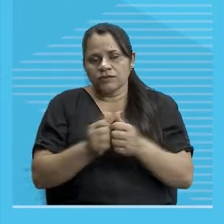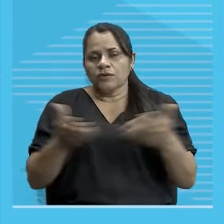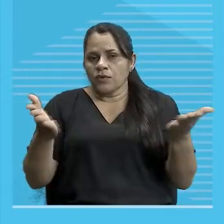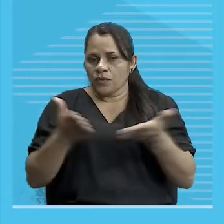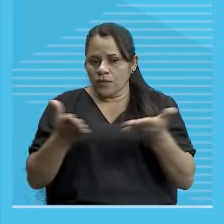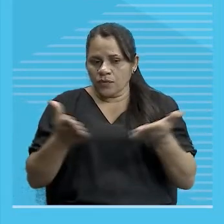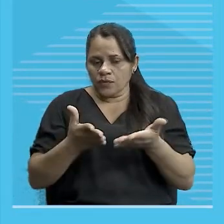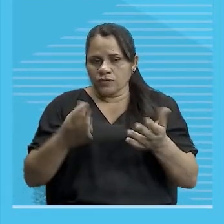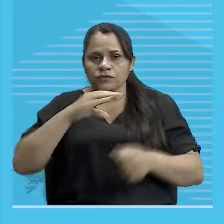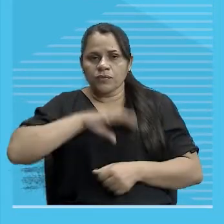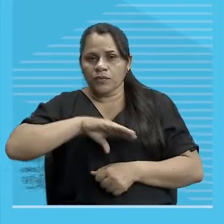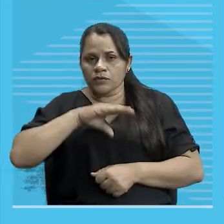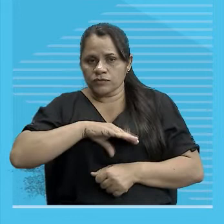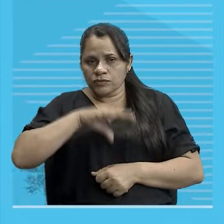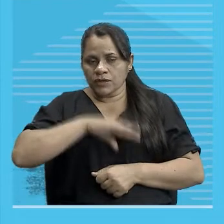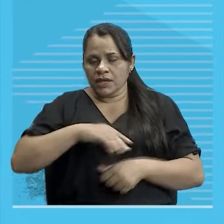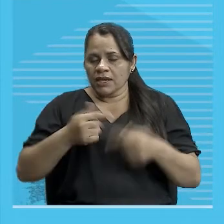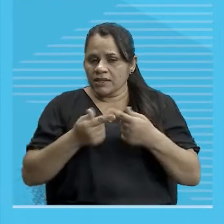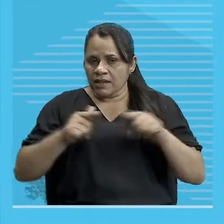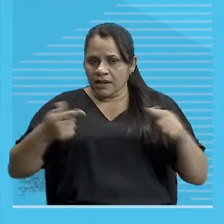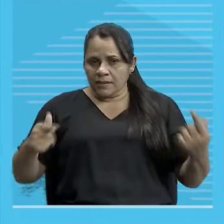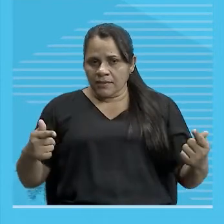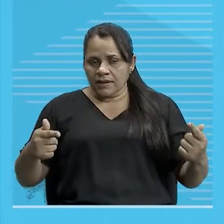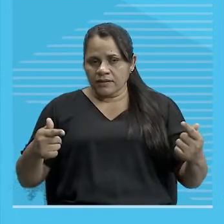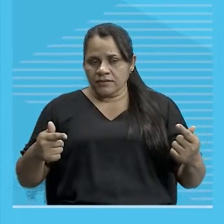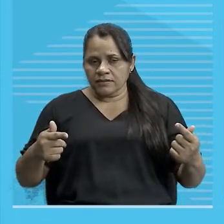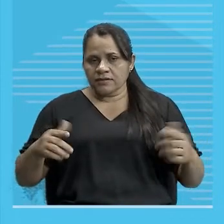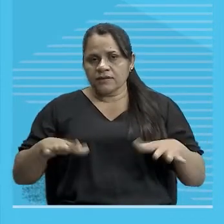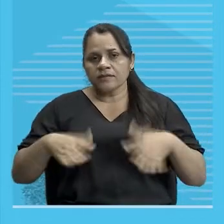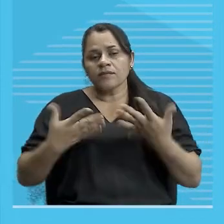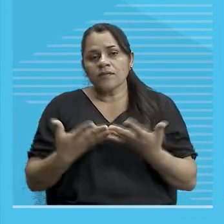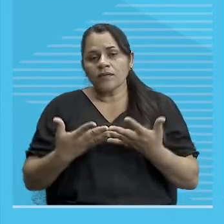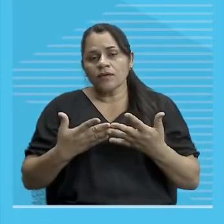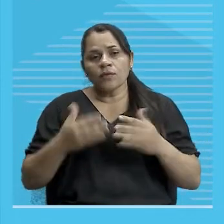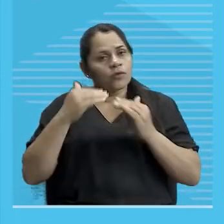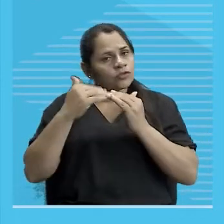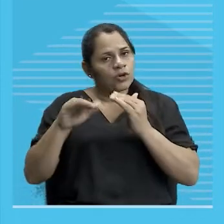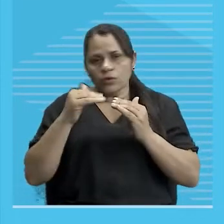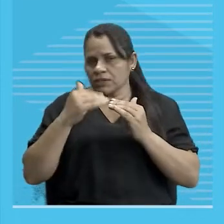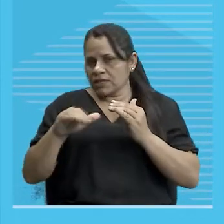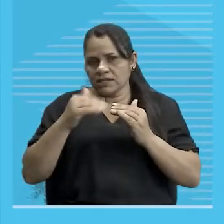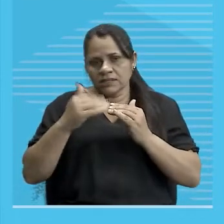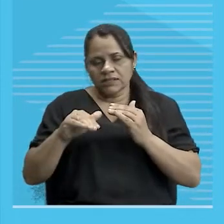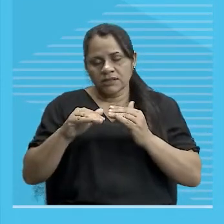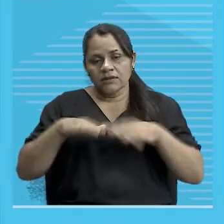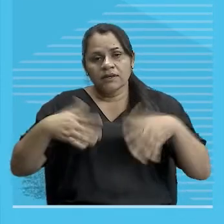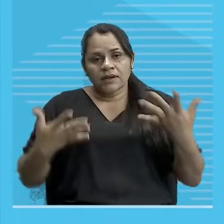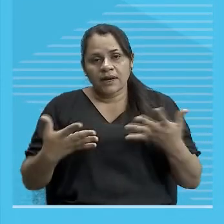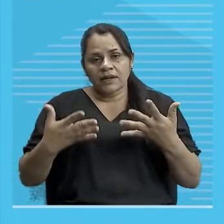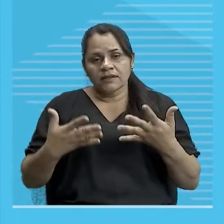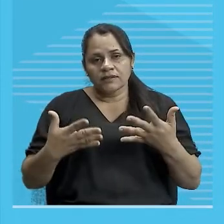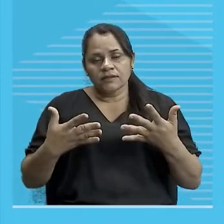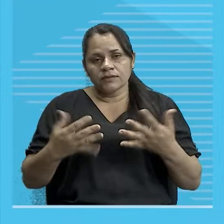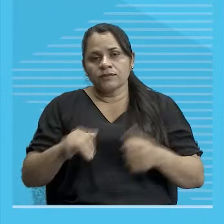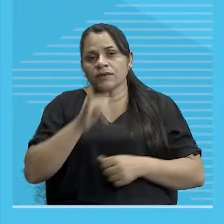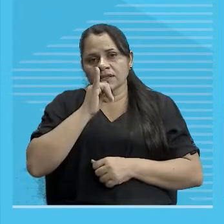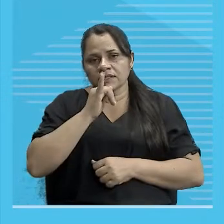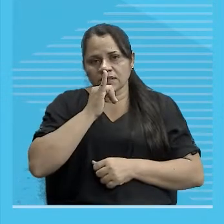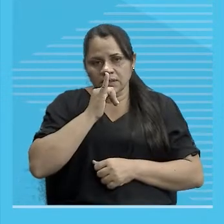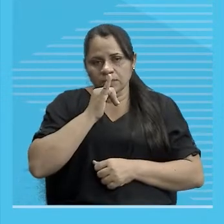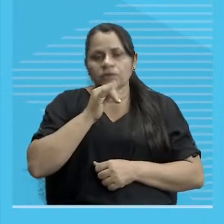língua portuguesa contemporaníssima. O resto é contração. E o caso de crase, evidentemente, é contração. Então,